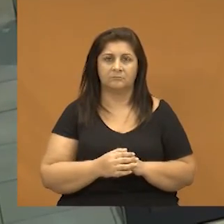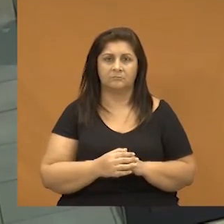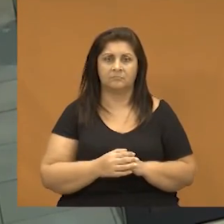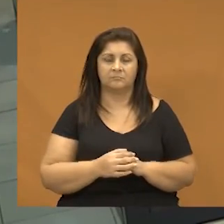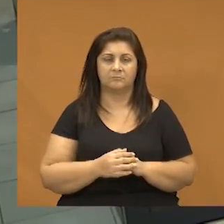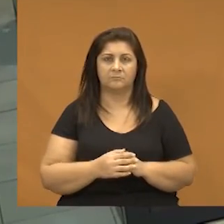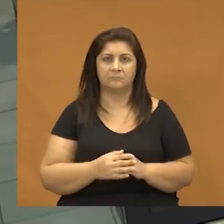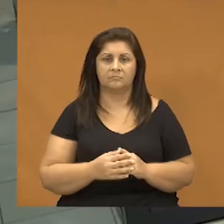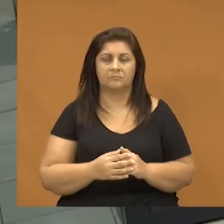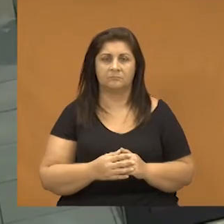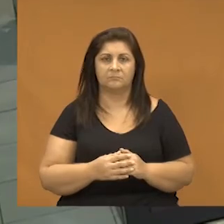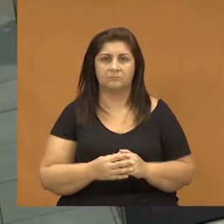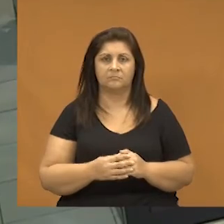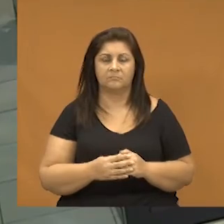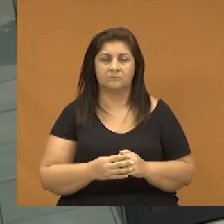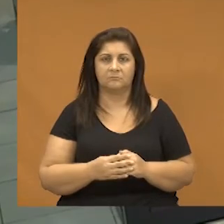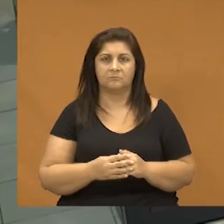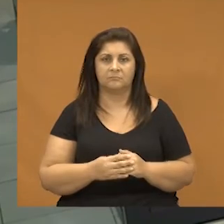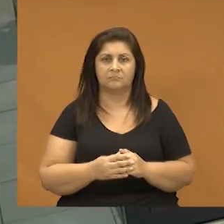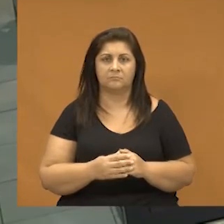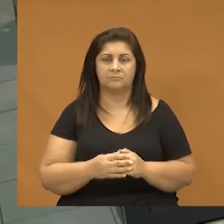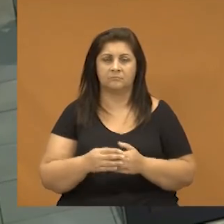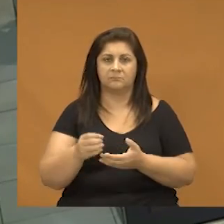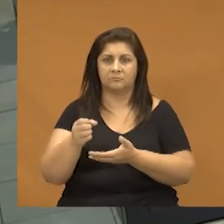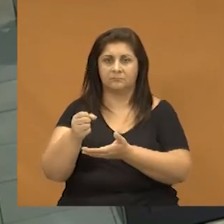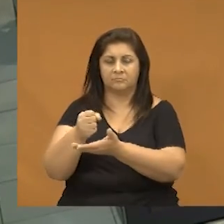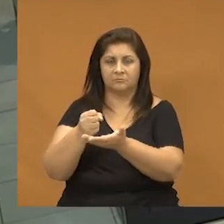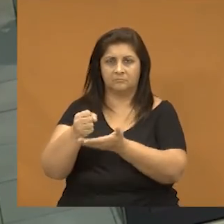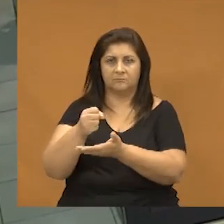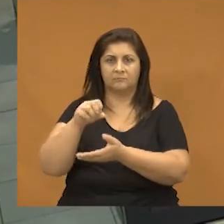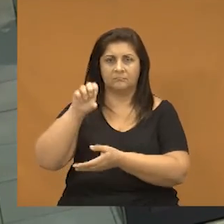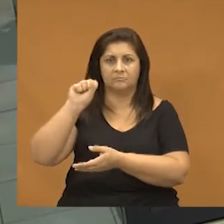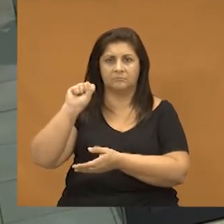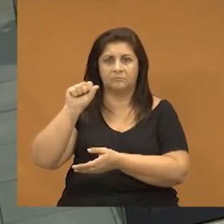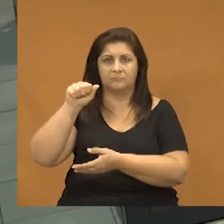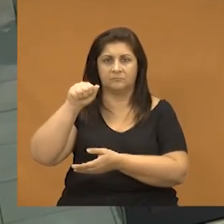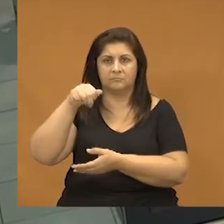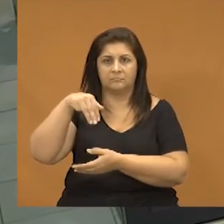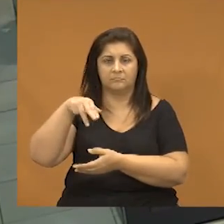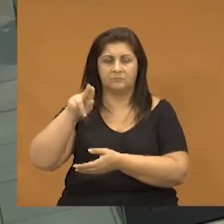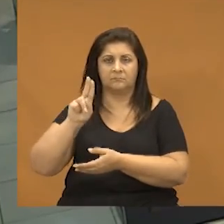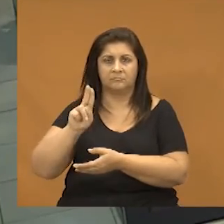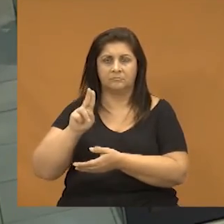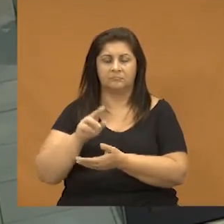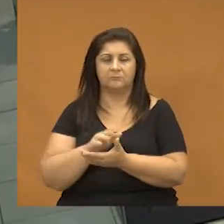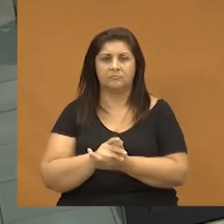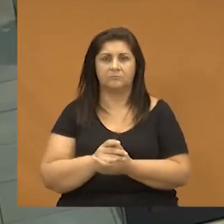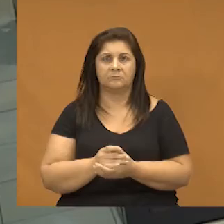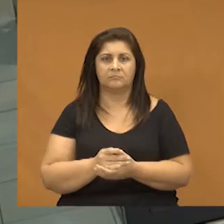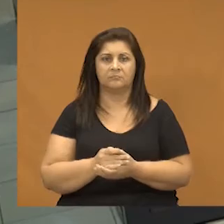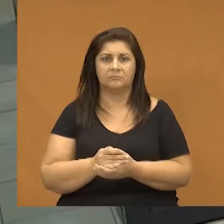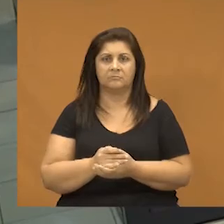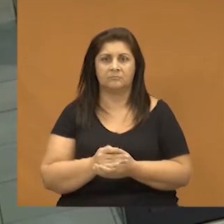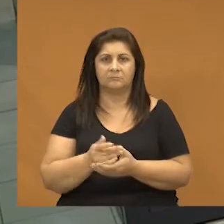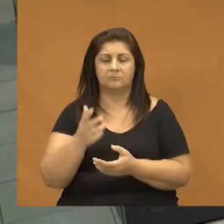Só para registrar, a base lá do SAMU, tá? Ali na Santa Cruz dos Lados, na UBS lá, tá